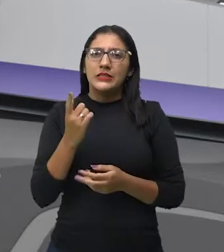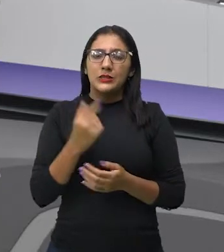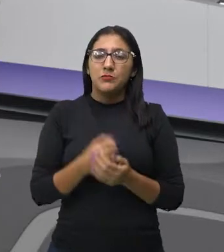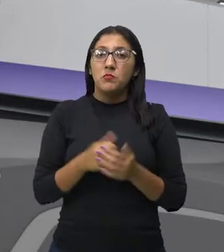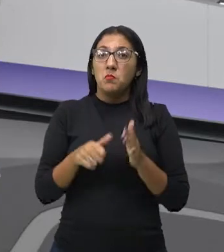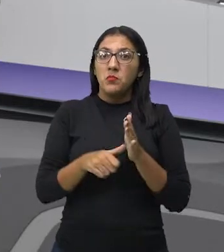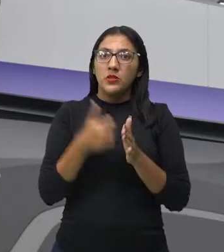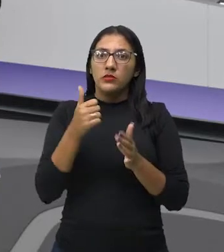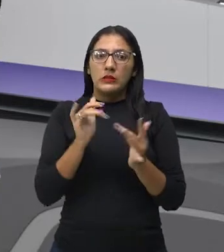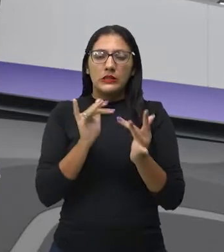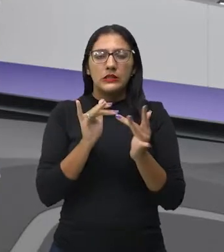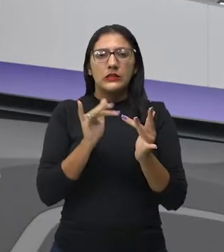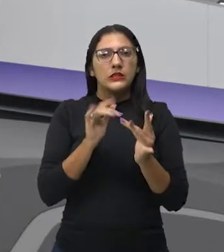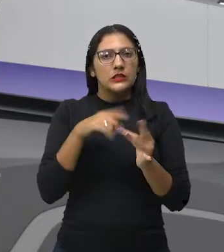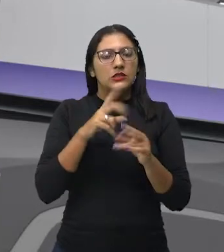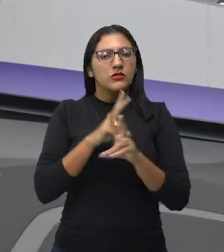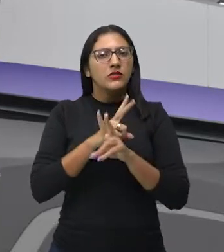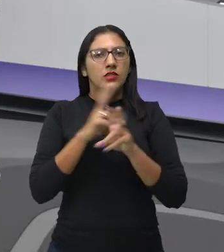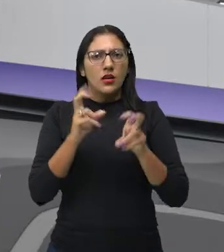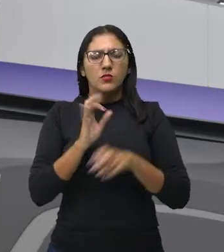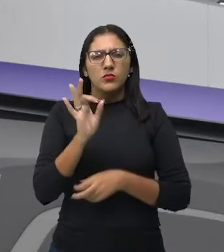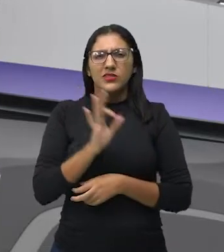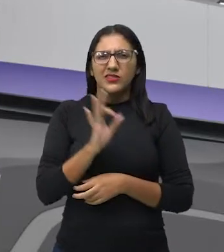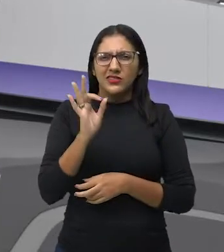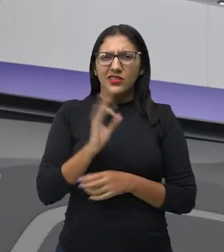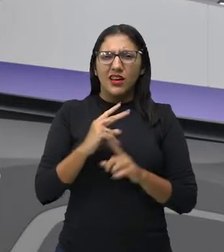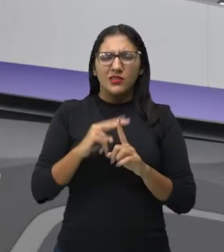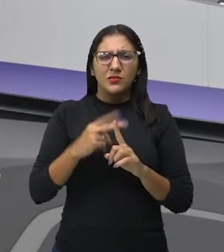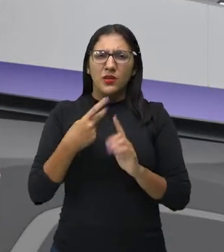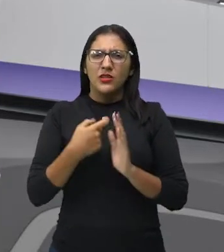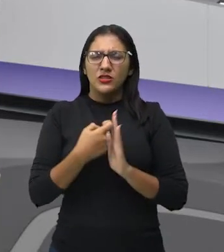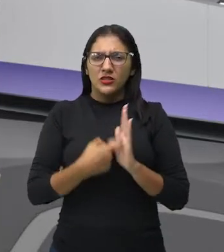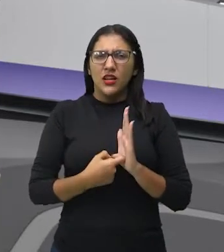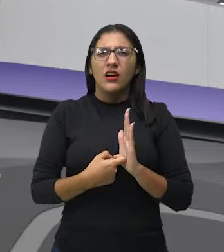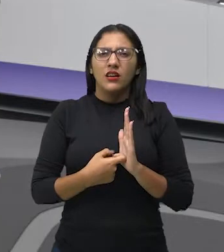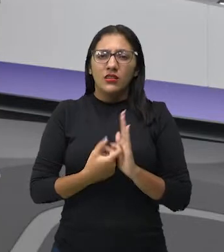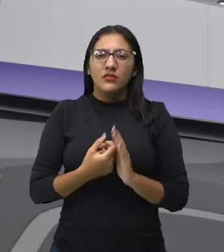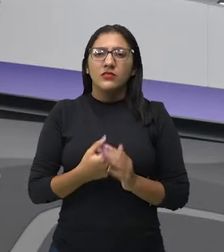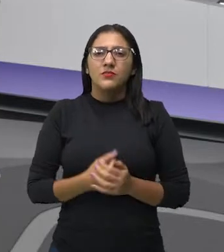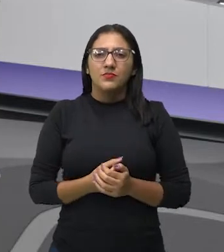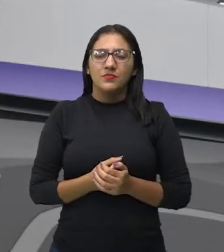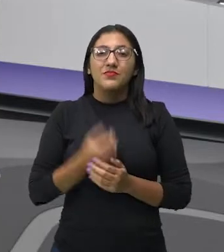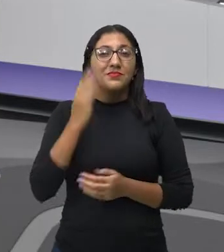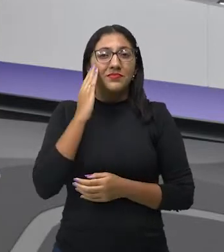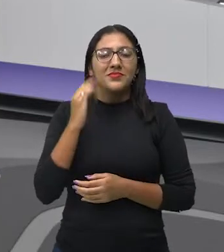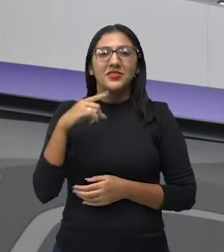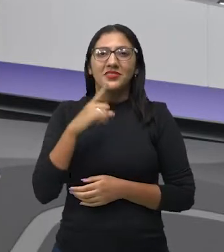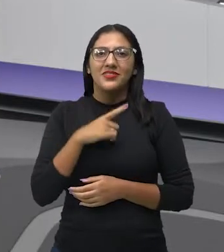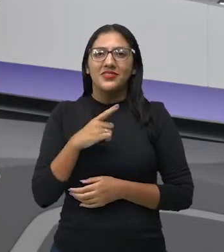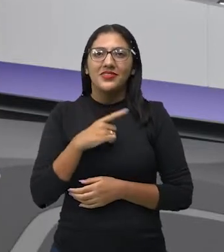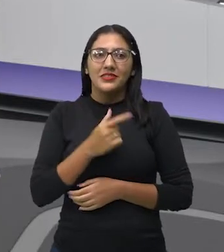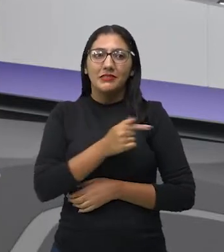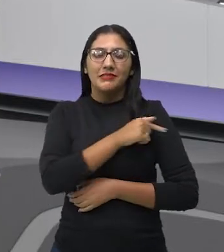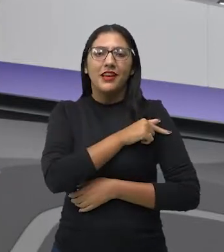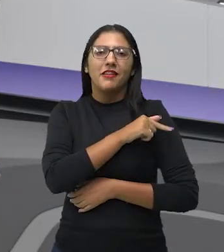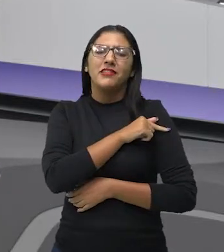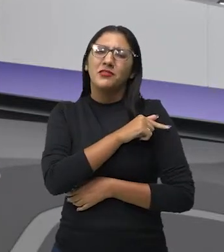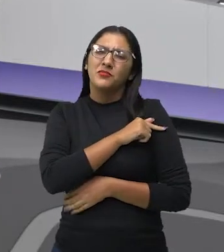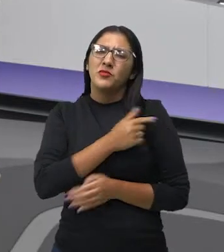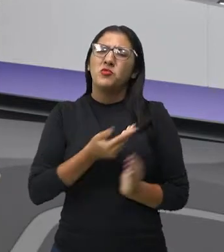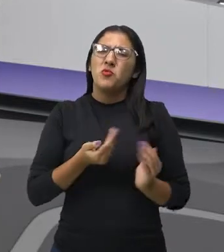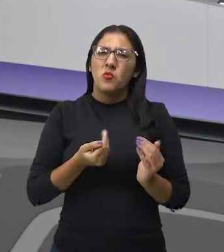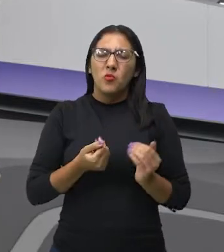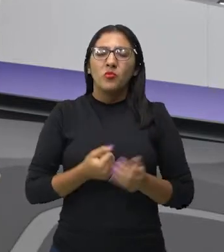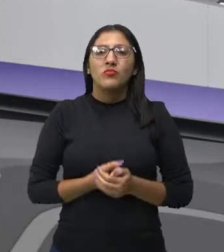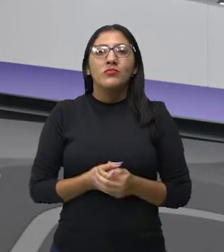o primeiro contato aí, né, com esse conteúdo de juros, né? Uma vez que vocês são aí nossos alunos aí do 7º ano. E a gente